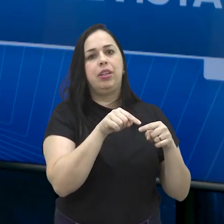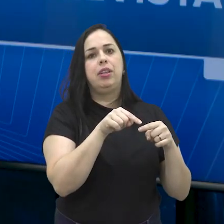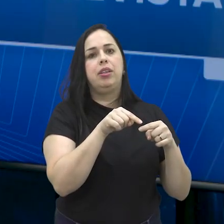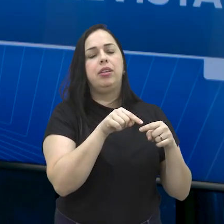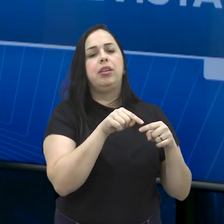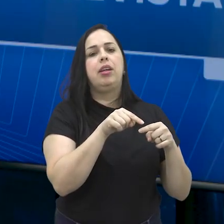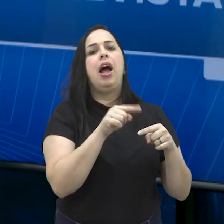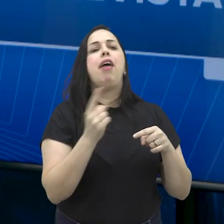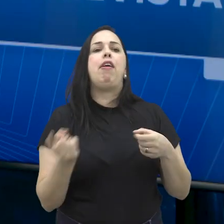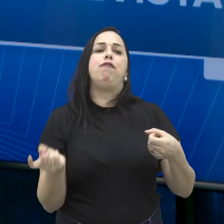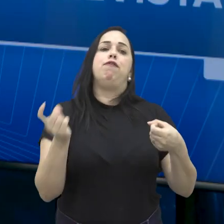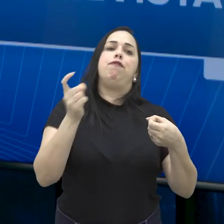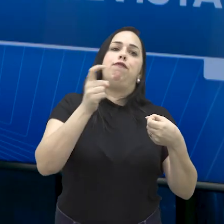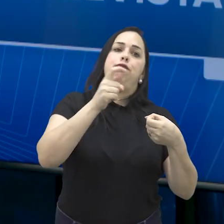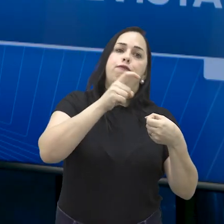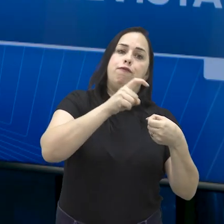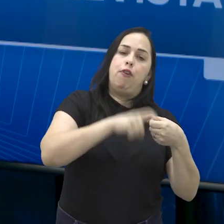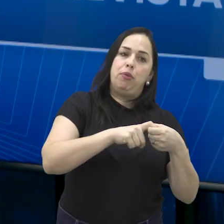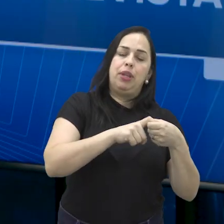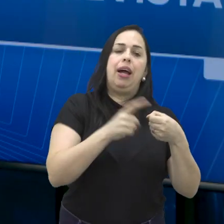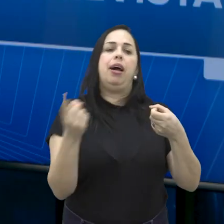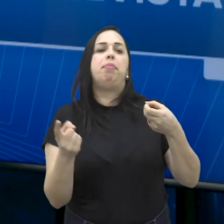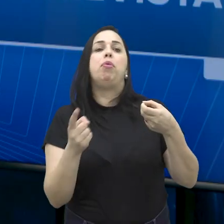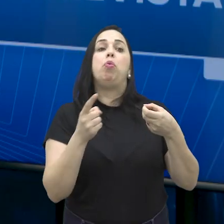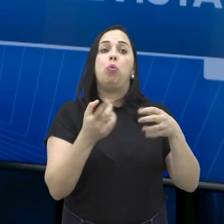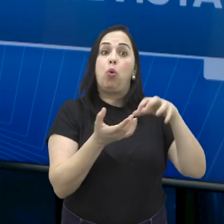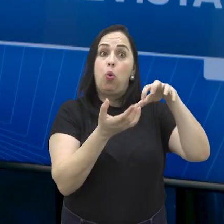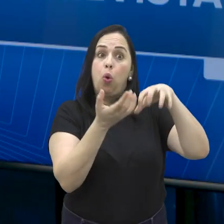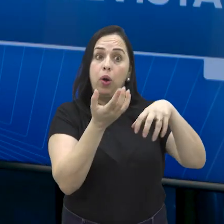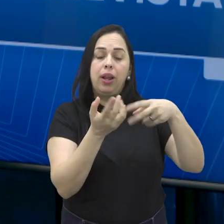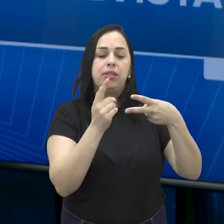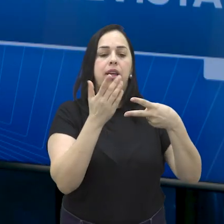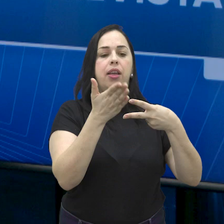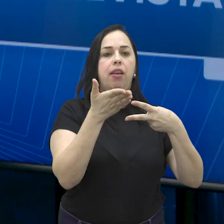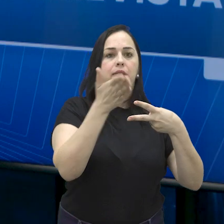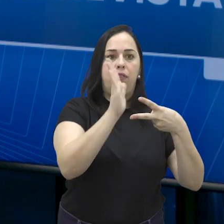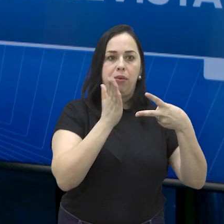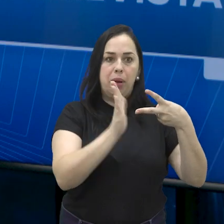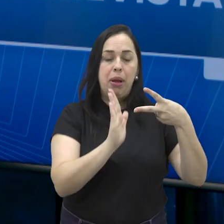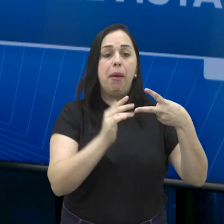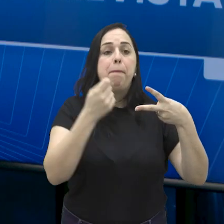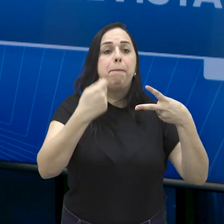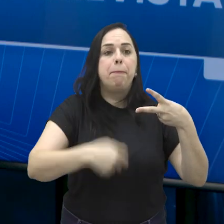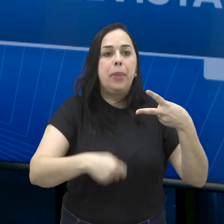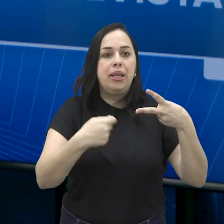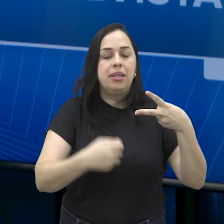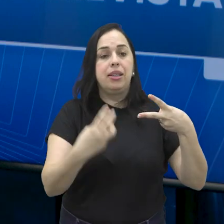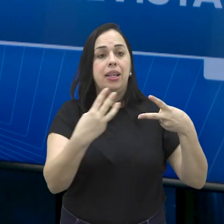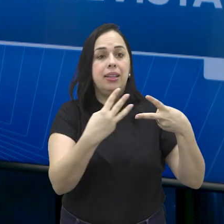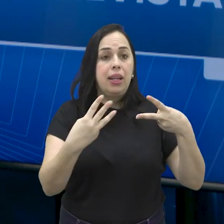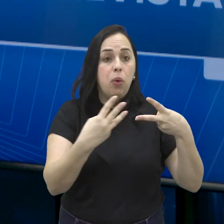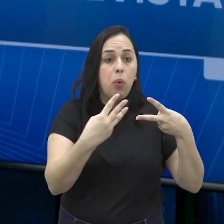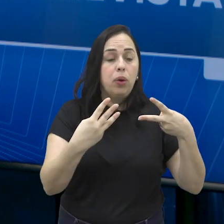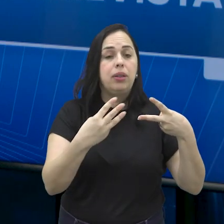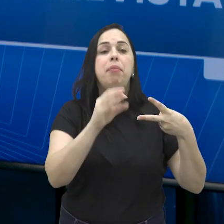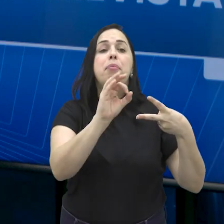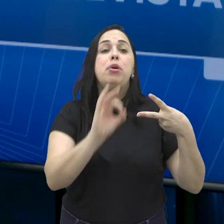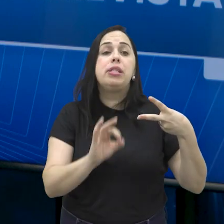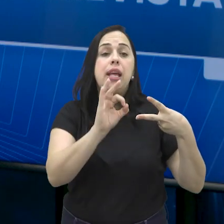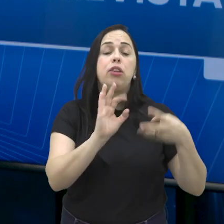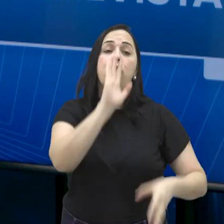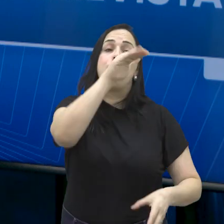Congresso para que seja votado em 2 sessões, tendo no mínimo 2/3 de todos aqueles